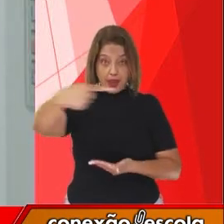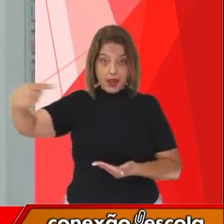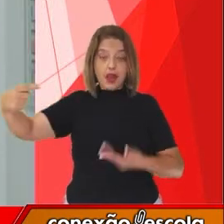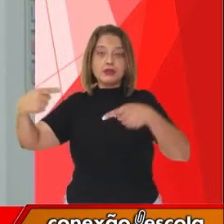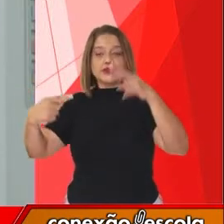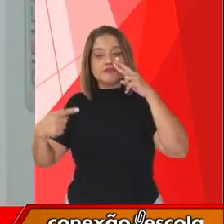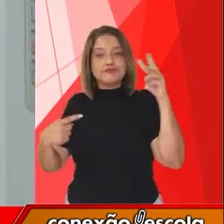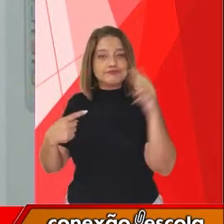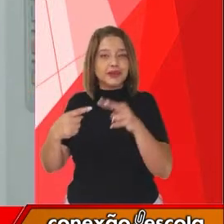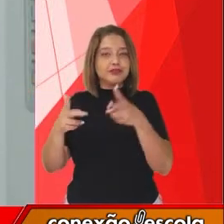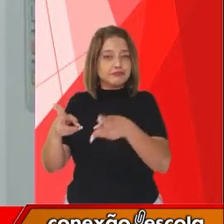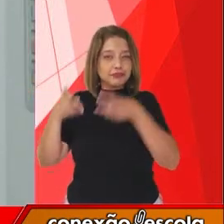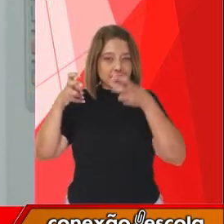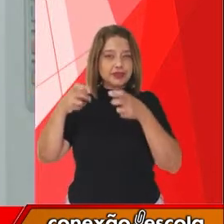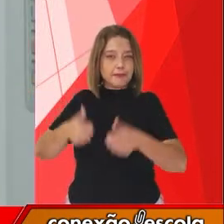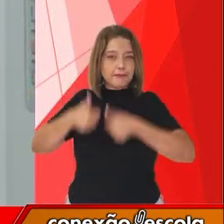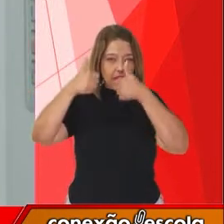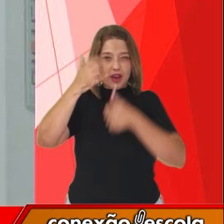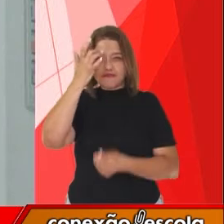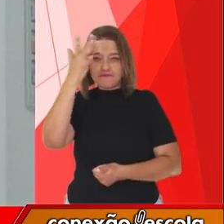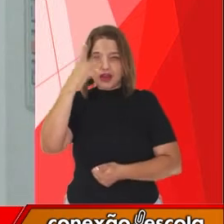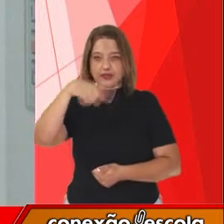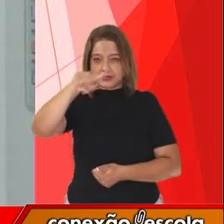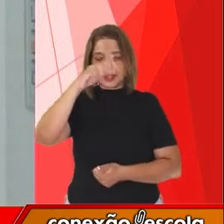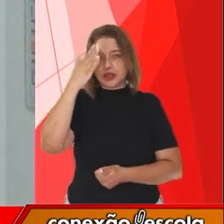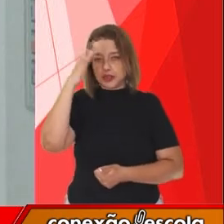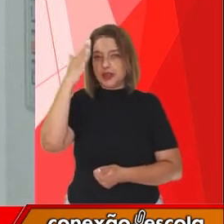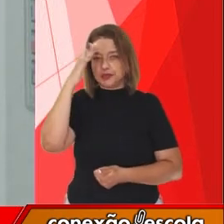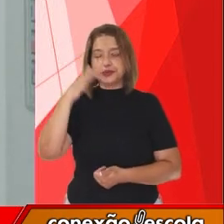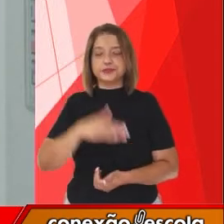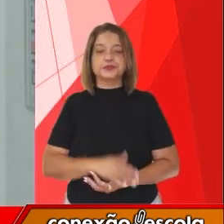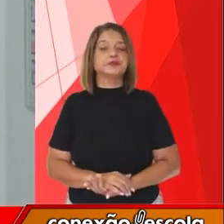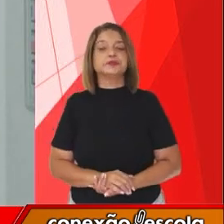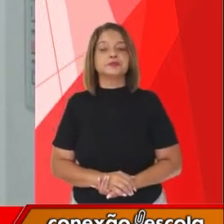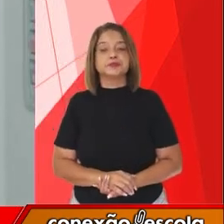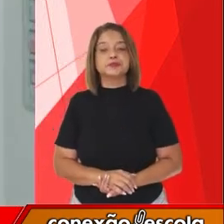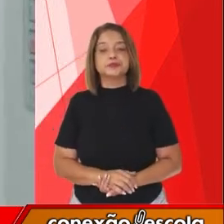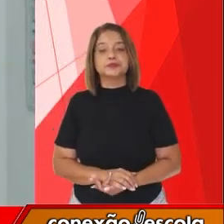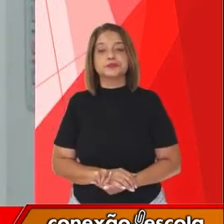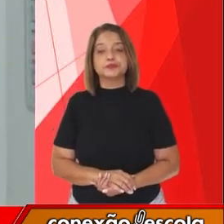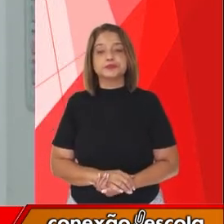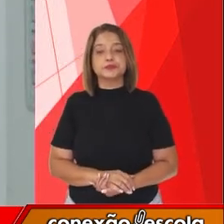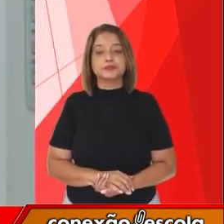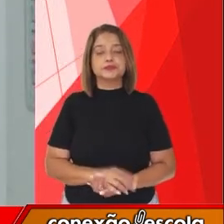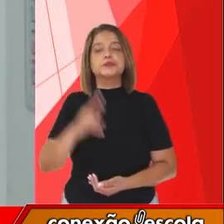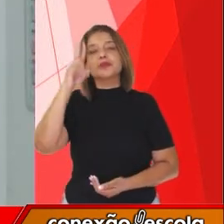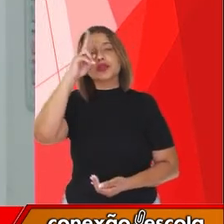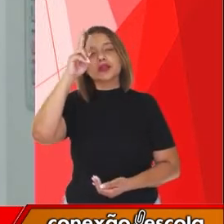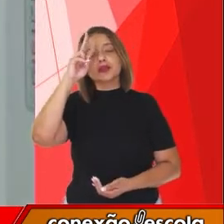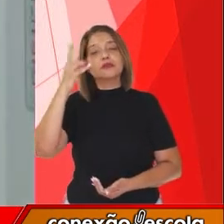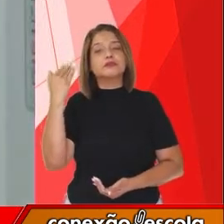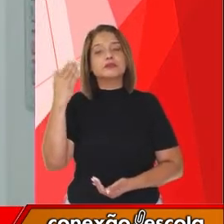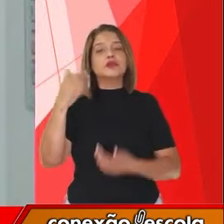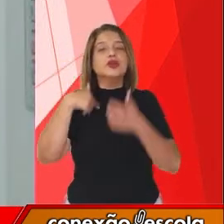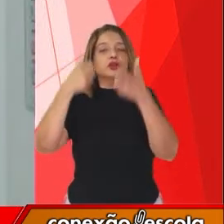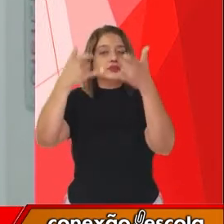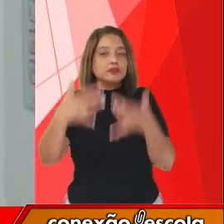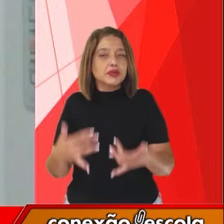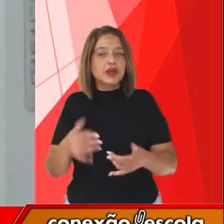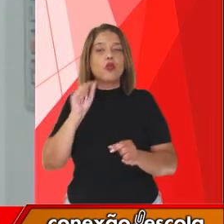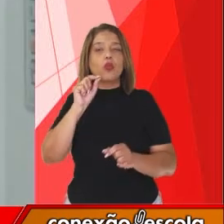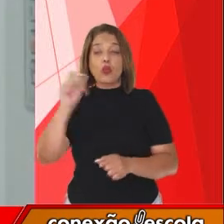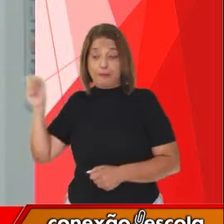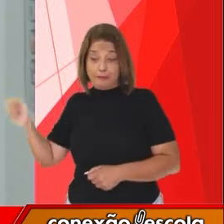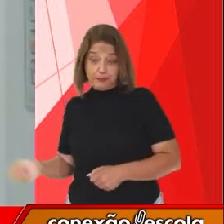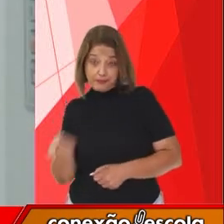pontilhada, só para ficar mais fácil a explicação, tá bom? Lembra que a gente estudou que o jogo de